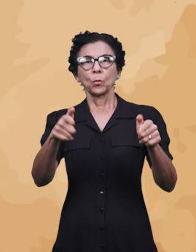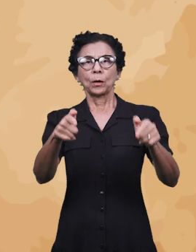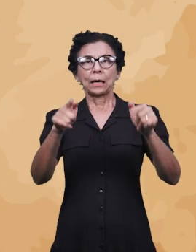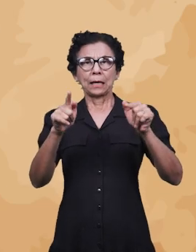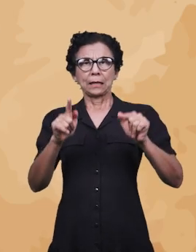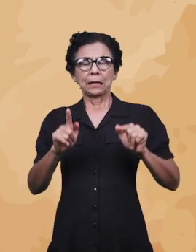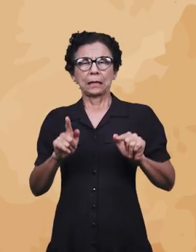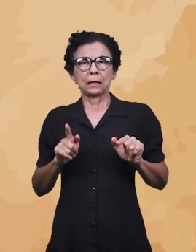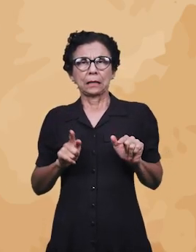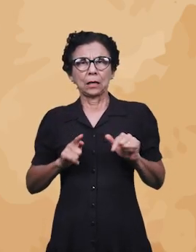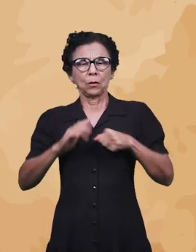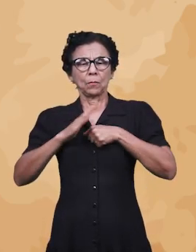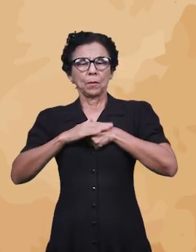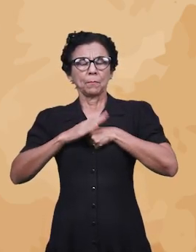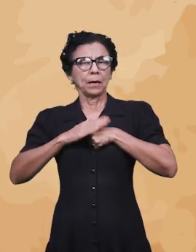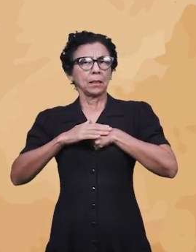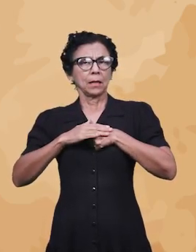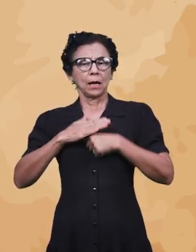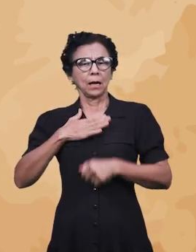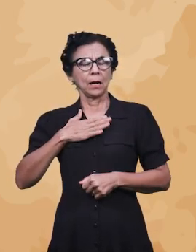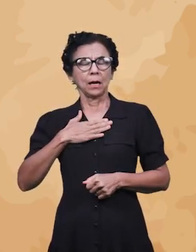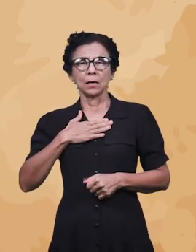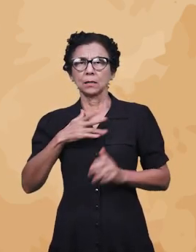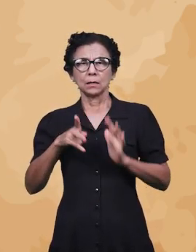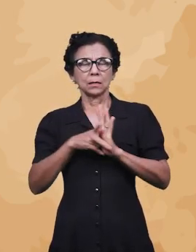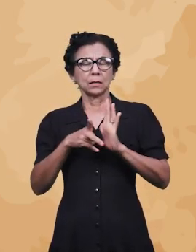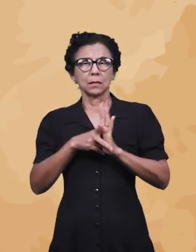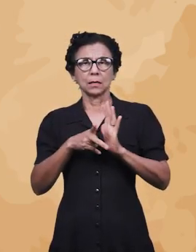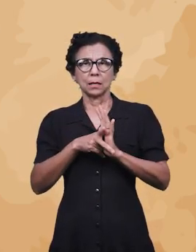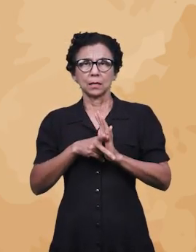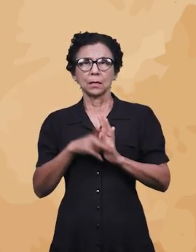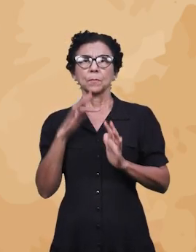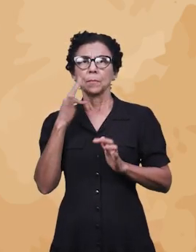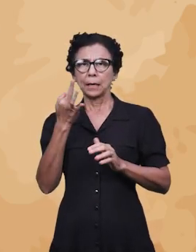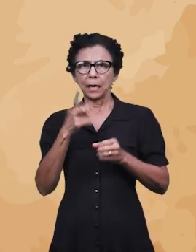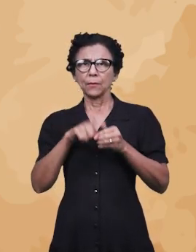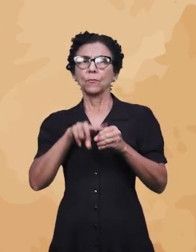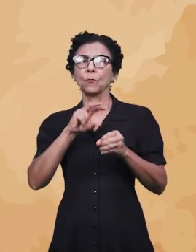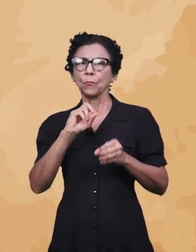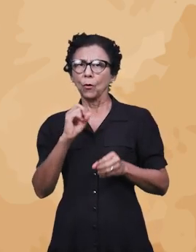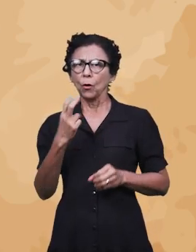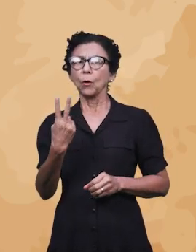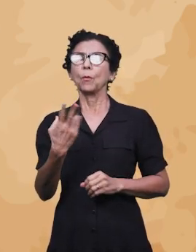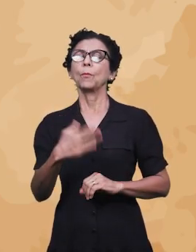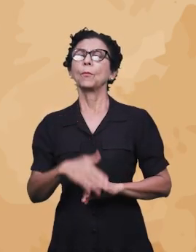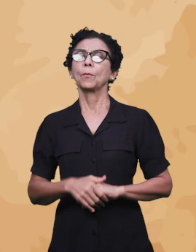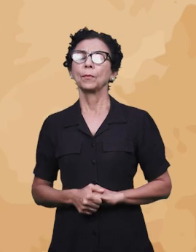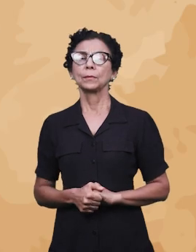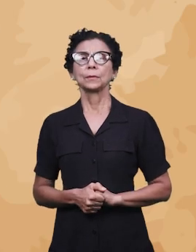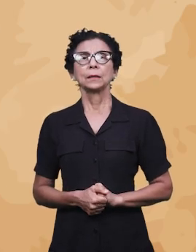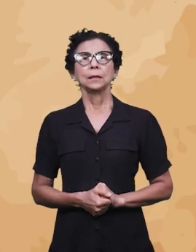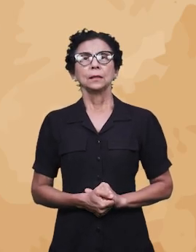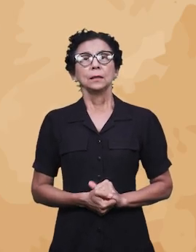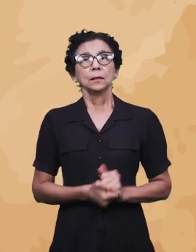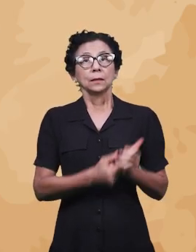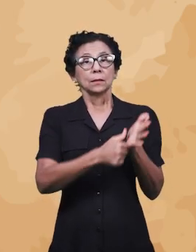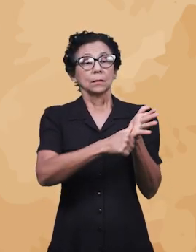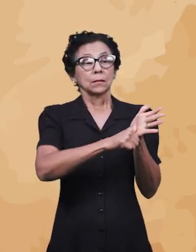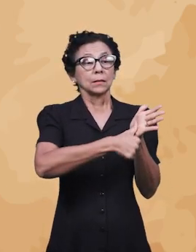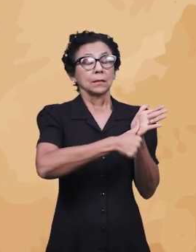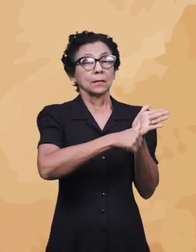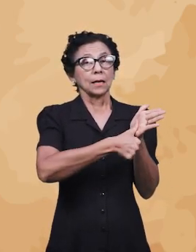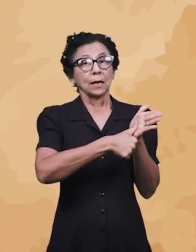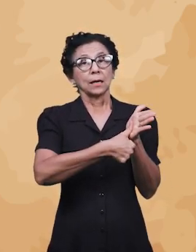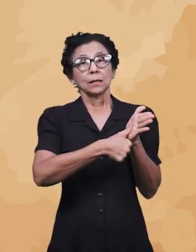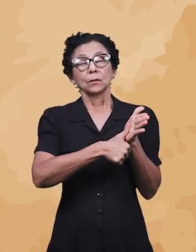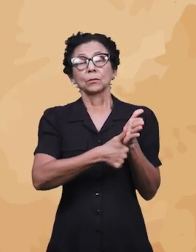eu venho. É nesse tempo, o cedo aqui para o Senhor, que o tempo dele é profético e está